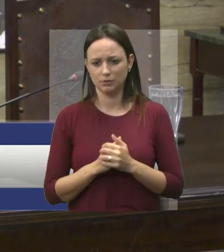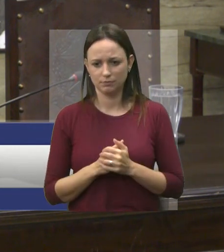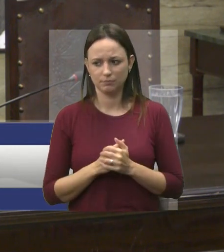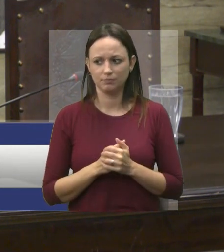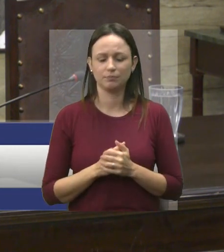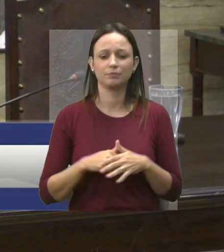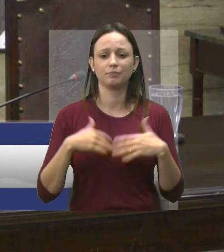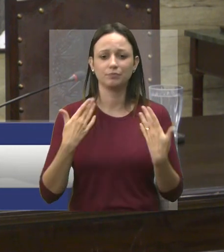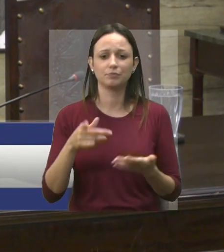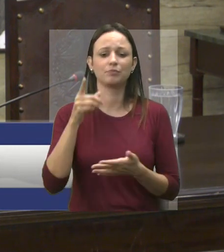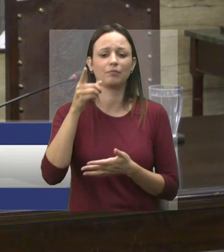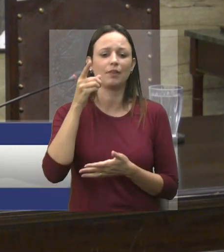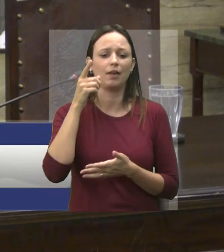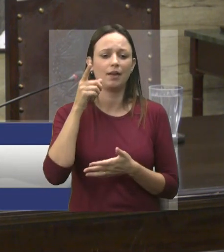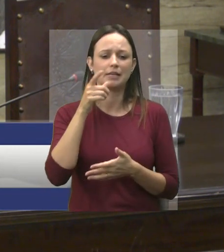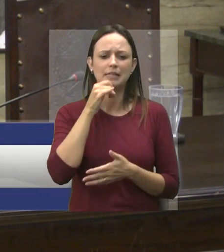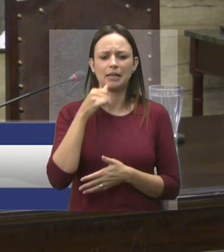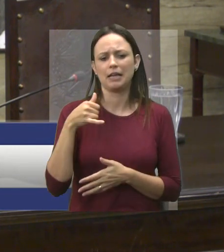requerer o benefício com